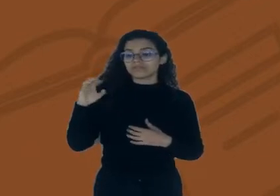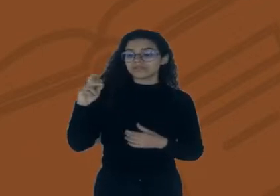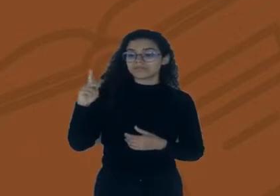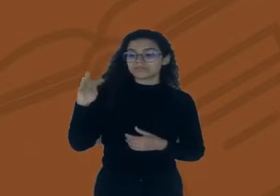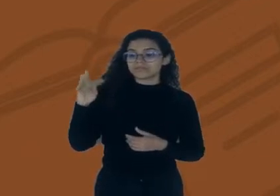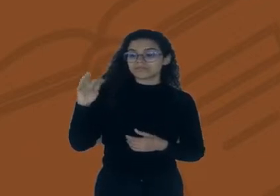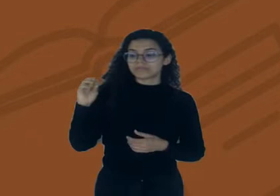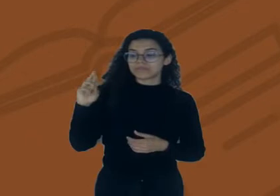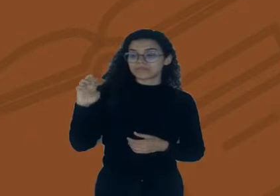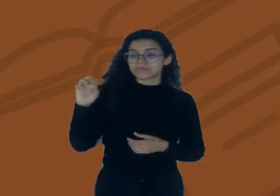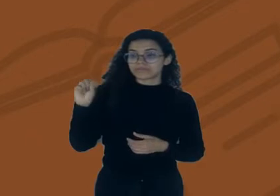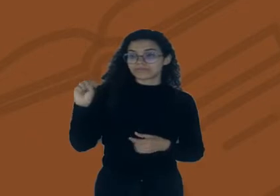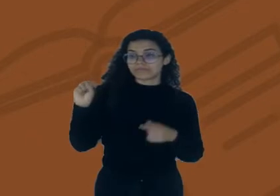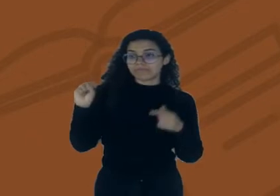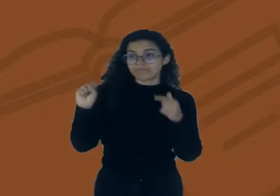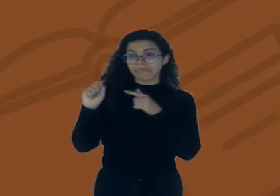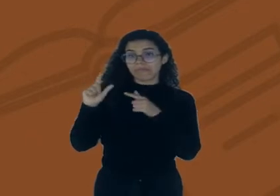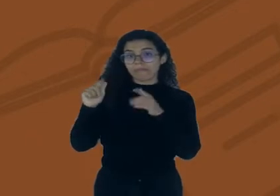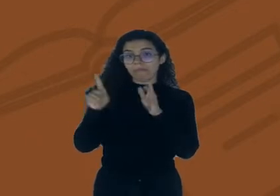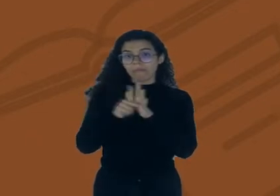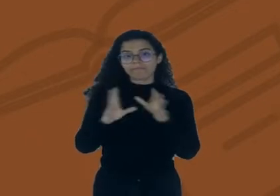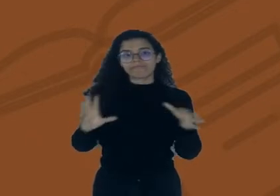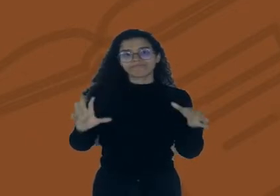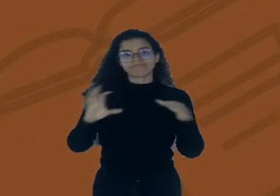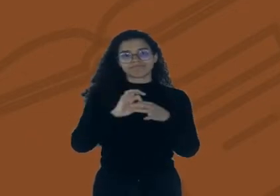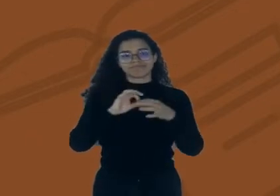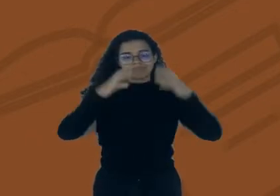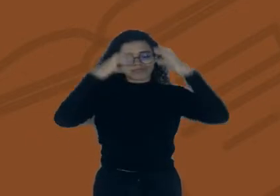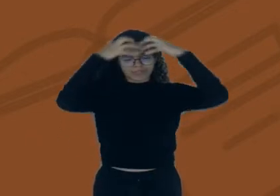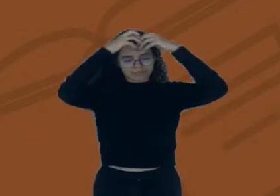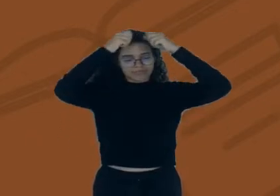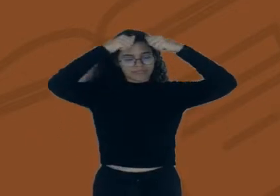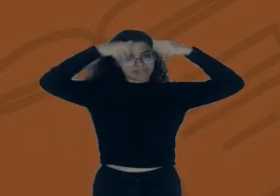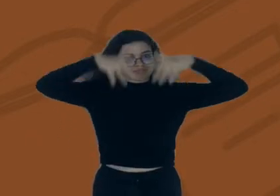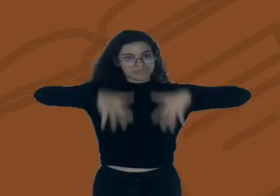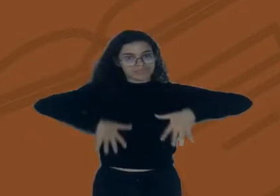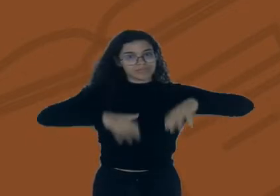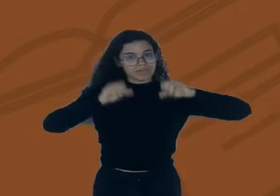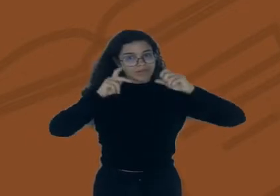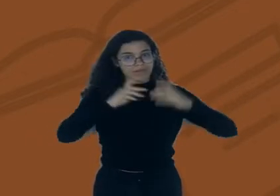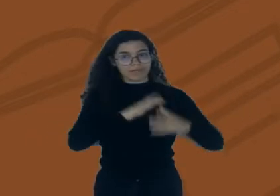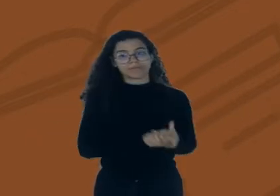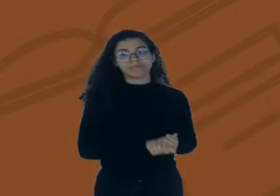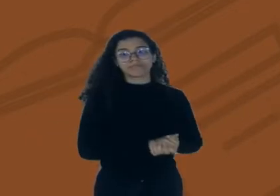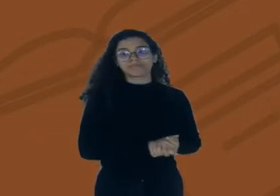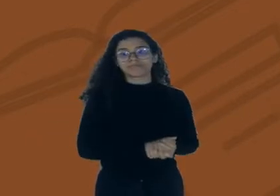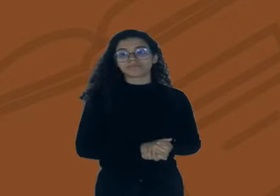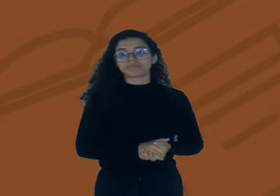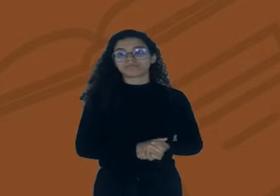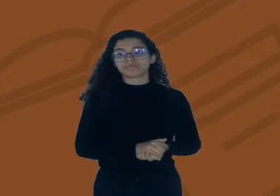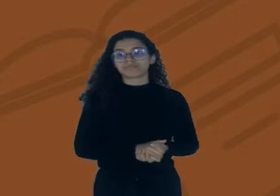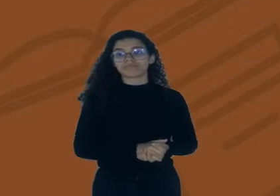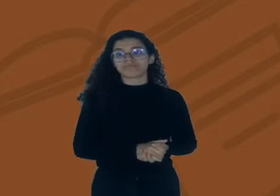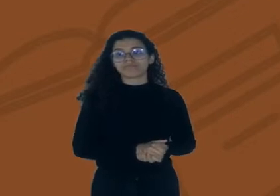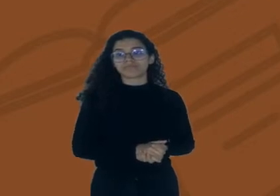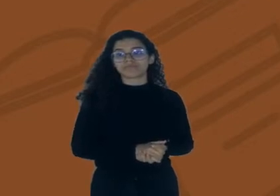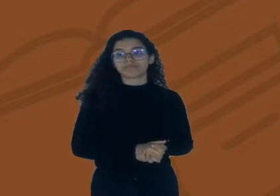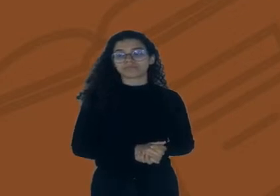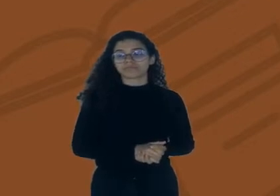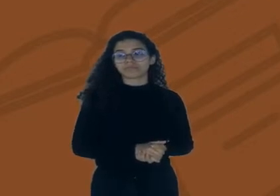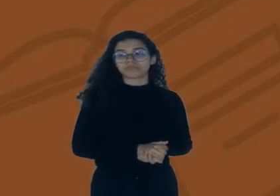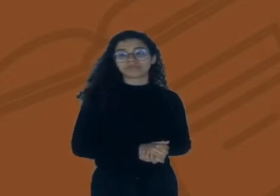receptores, que estão ligados aí ao nosso sistema nervoso, ok? Muito bem. Então, os neurônios, eles captam